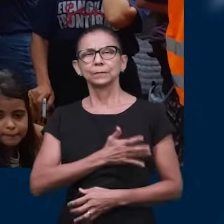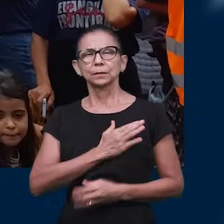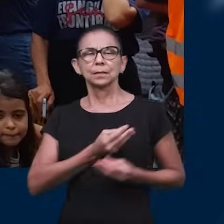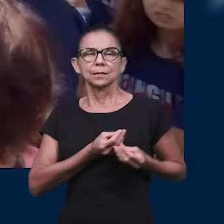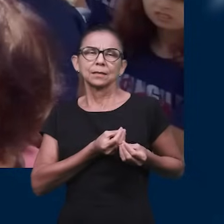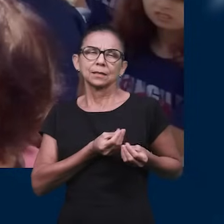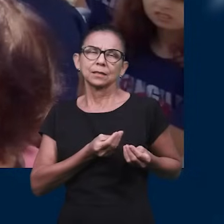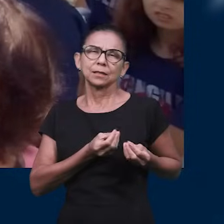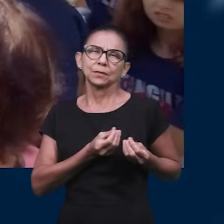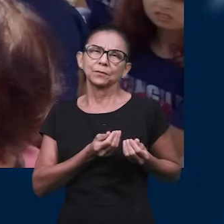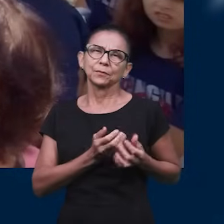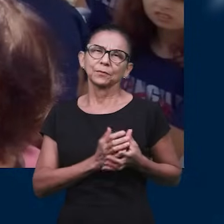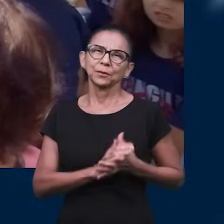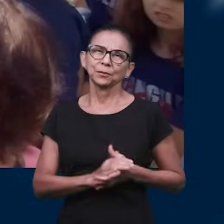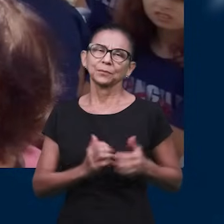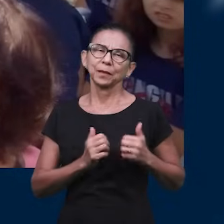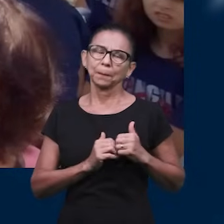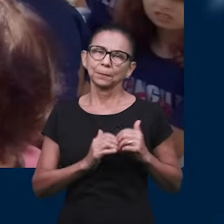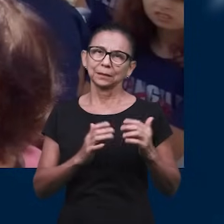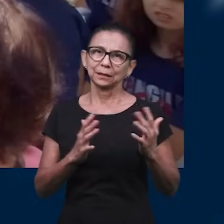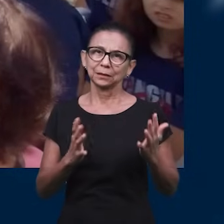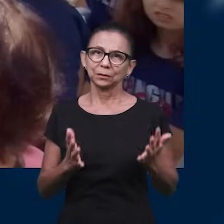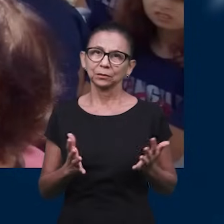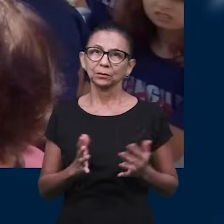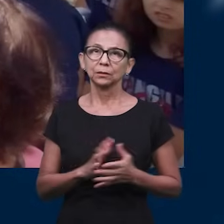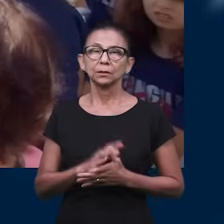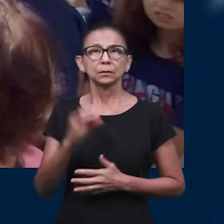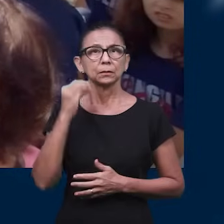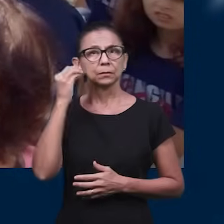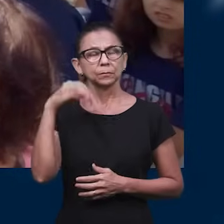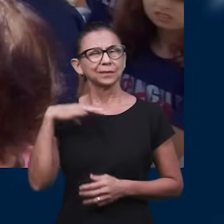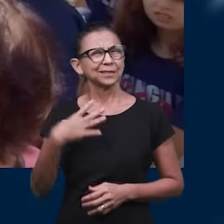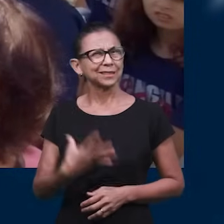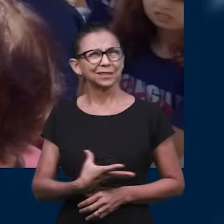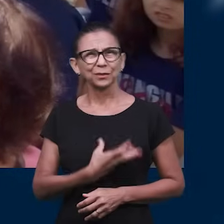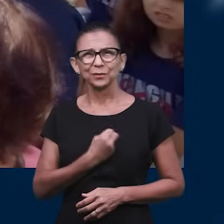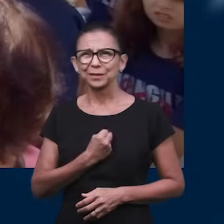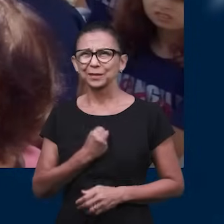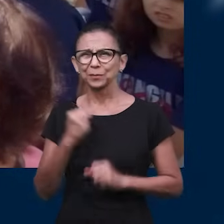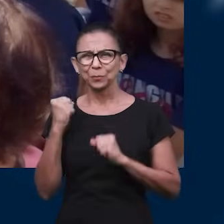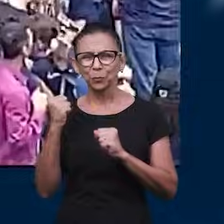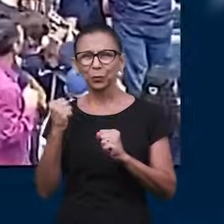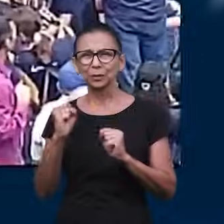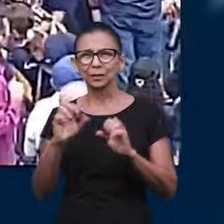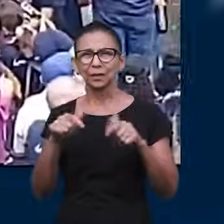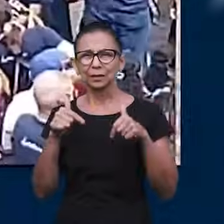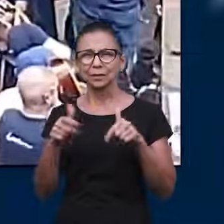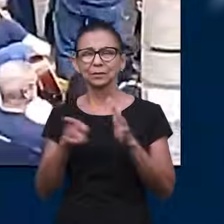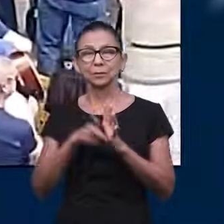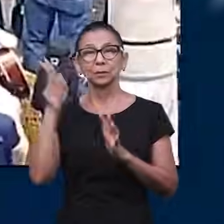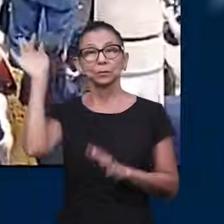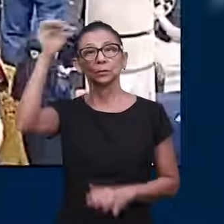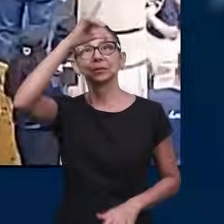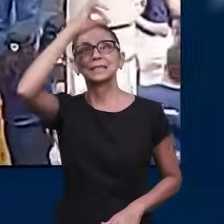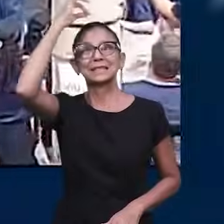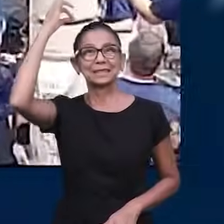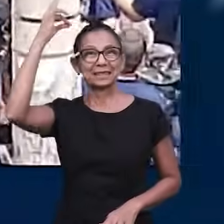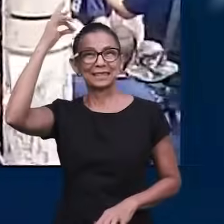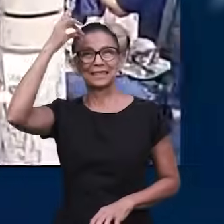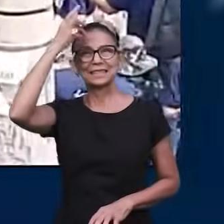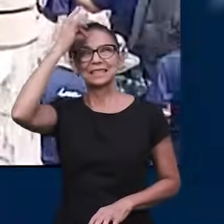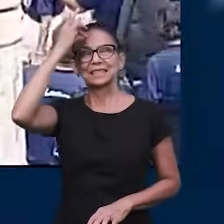pessoas. Tivemos uma grande experiência salvadora através do Espírito Santo de Deus, confirmando